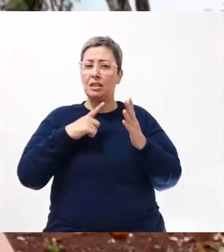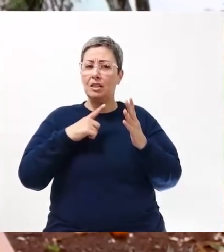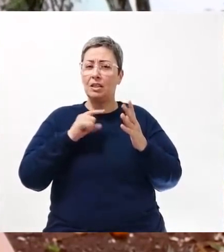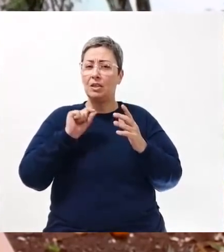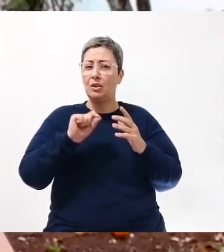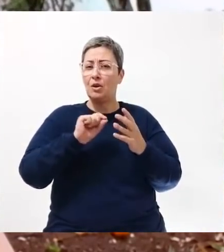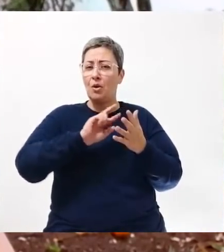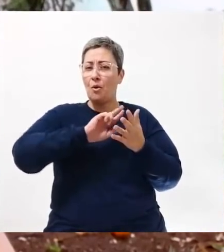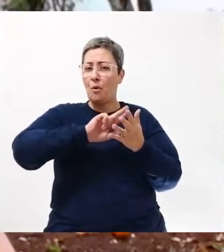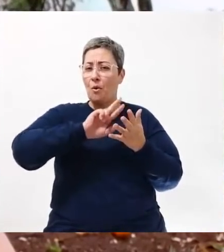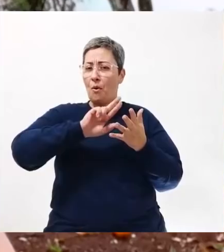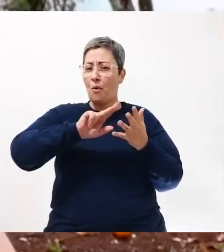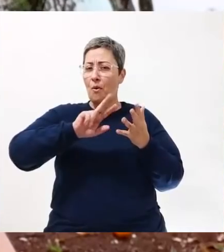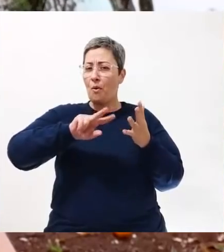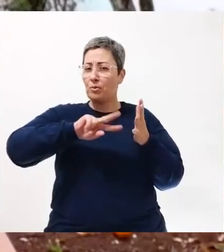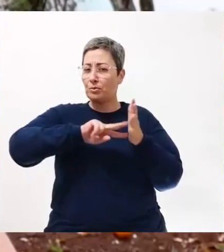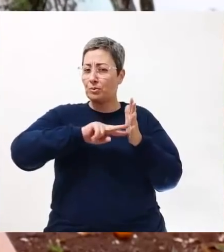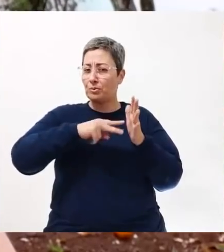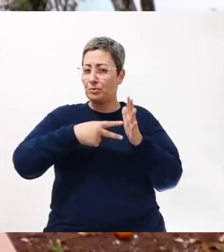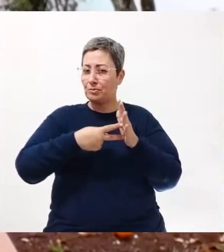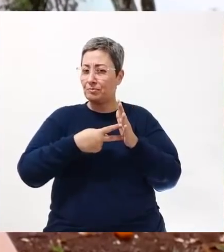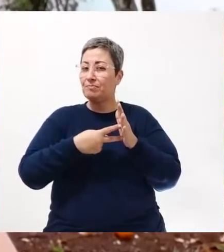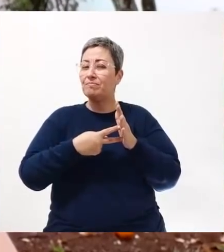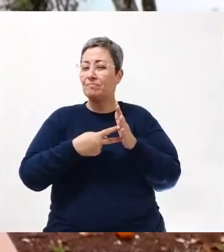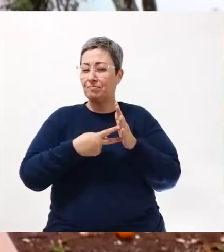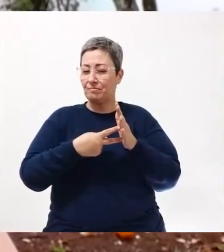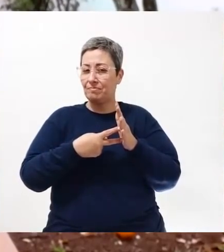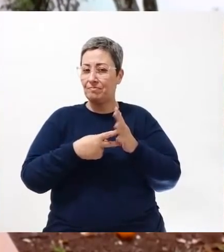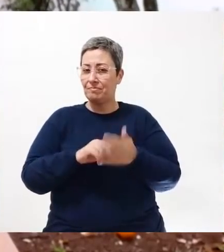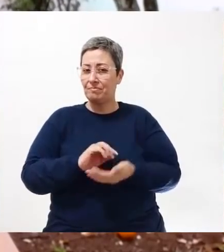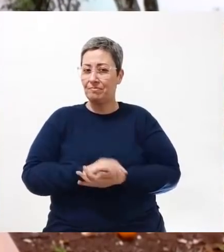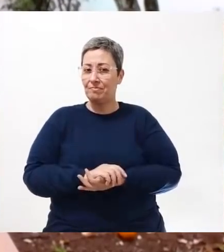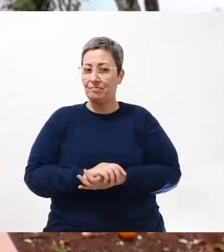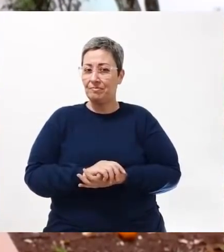sentidos moram outros sentidos.